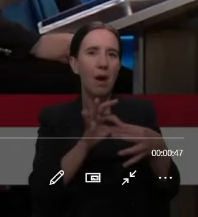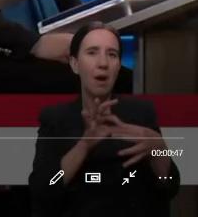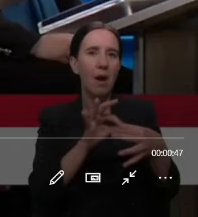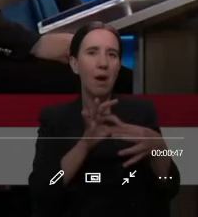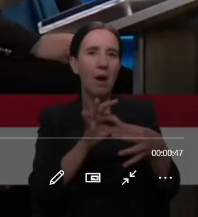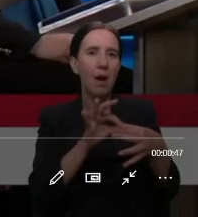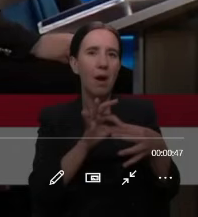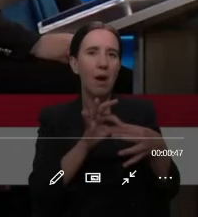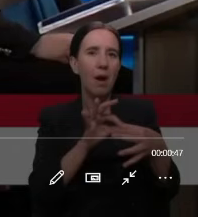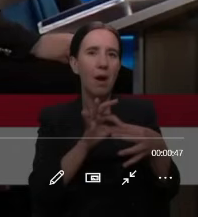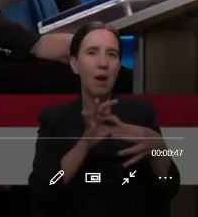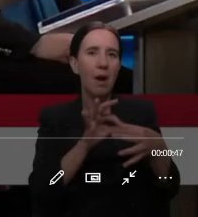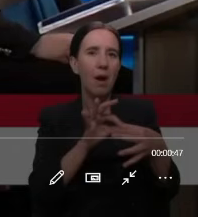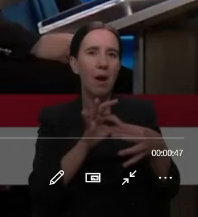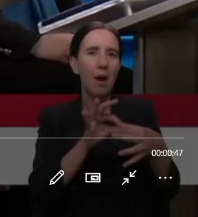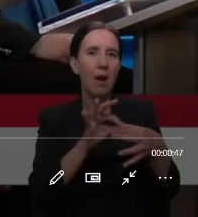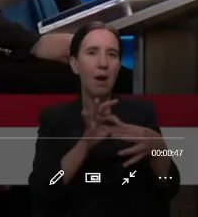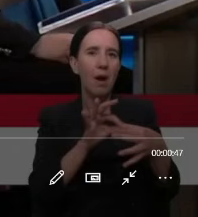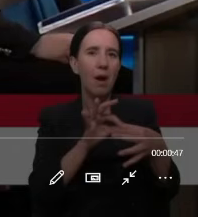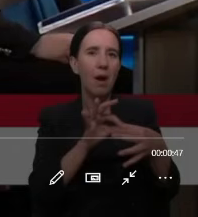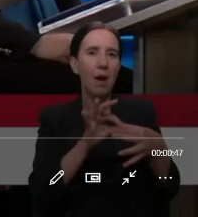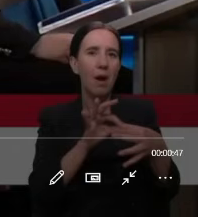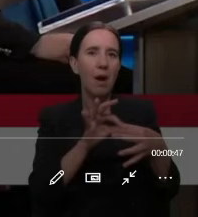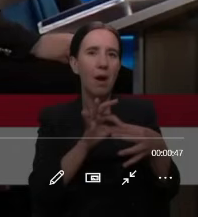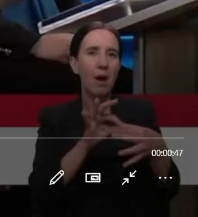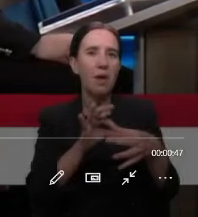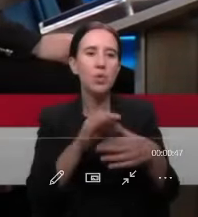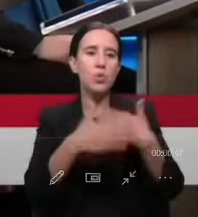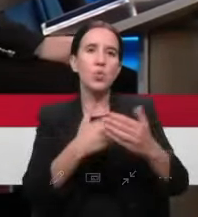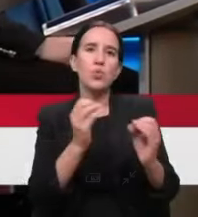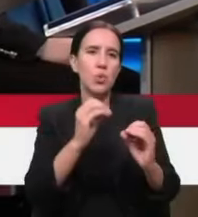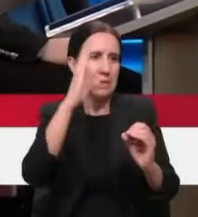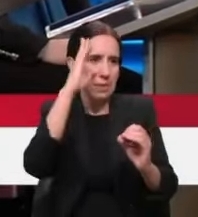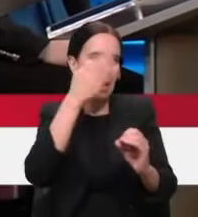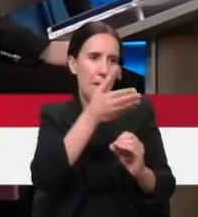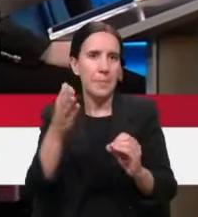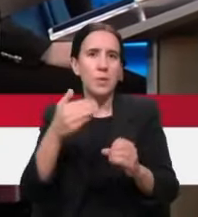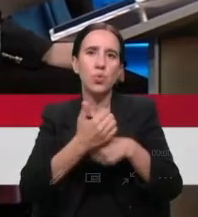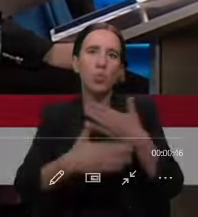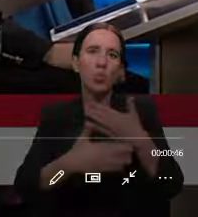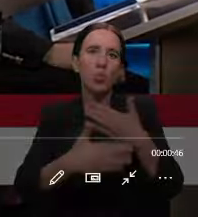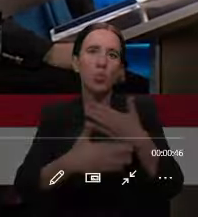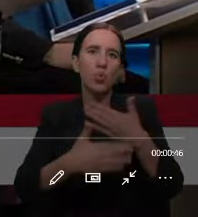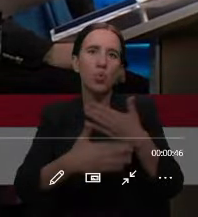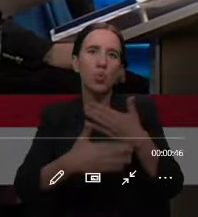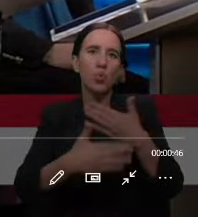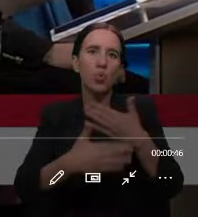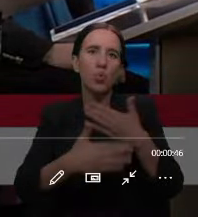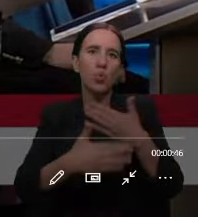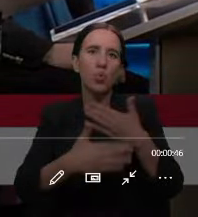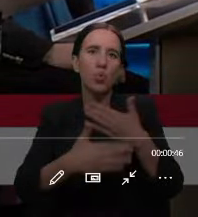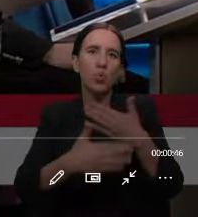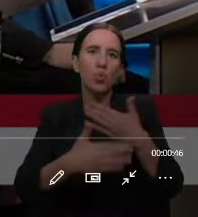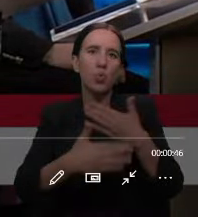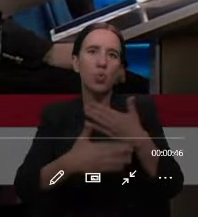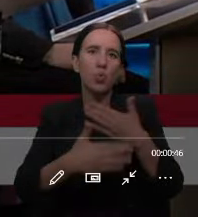União Soviética não resultou, reparem nas expressões faciais de um e do outro. Não resultou. Portanto, reparem, os